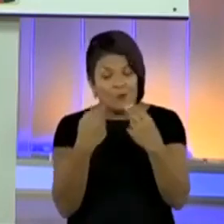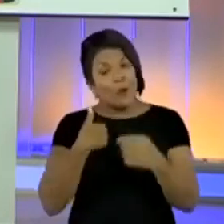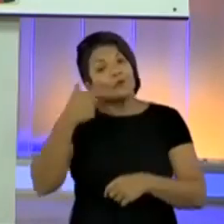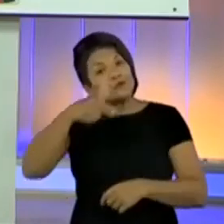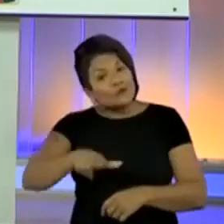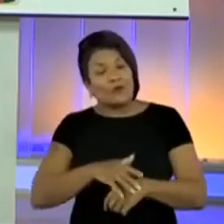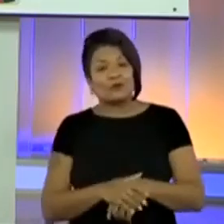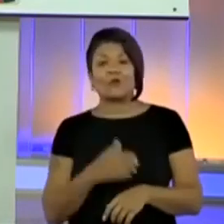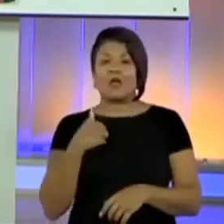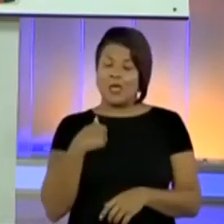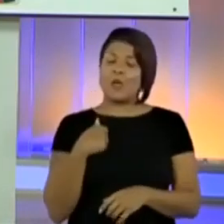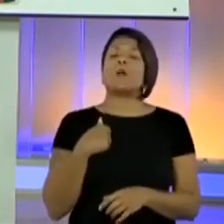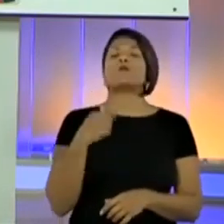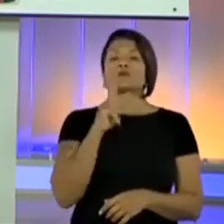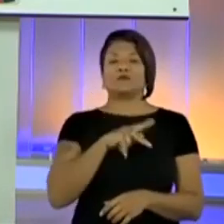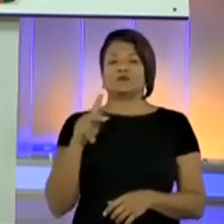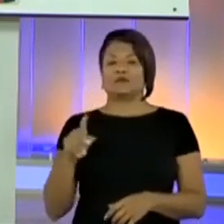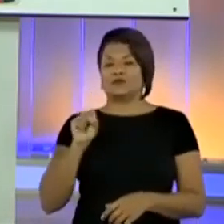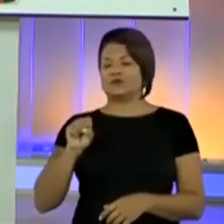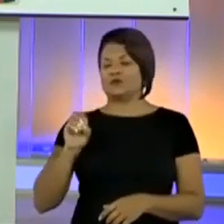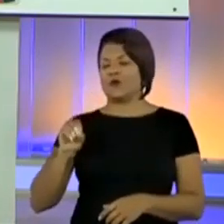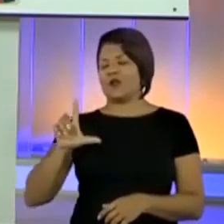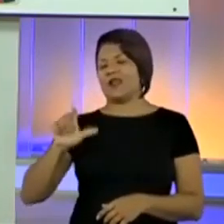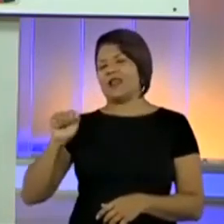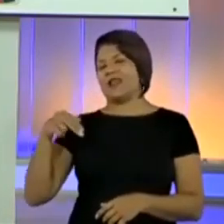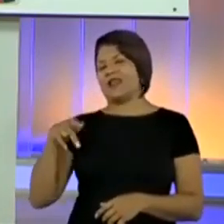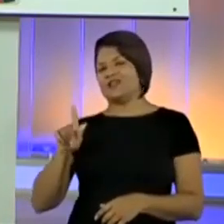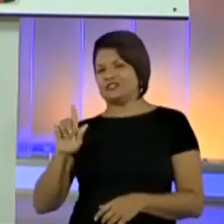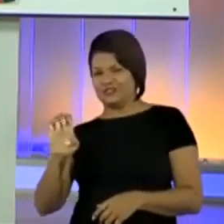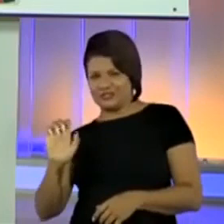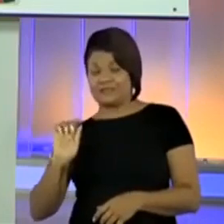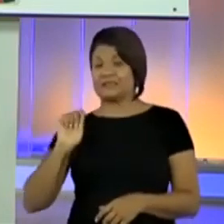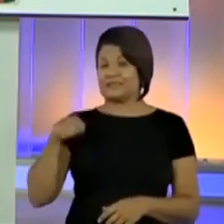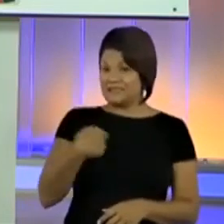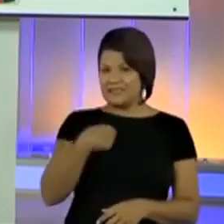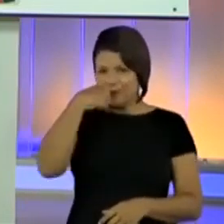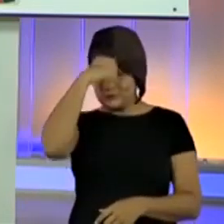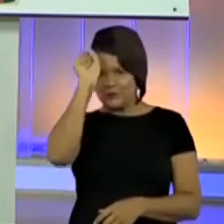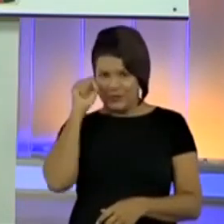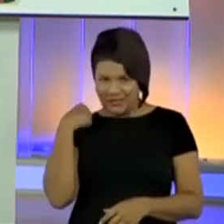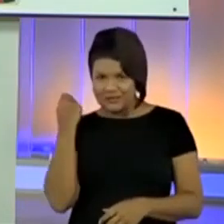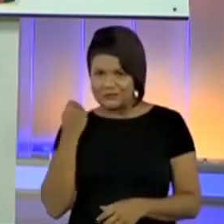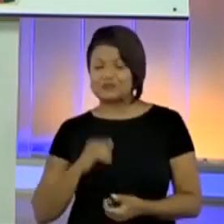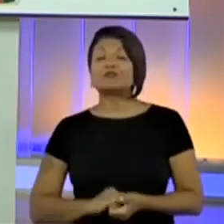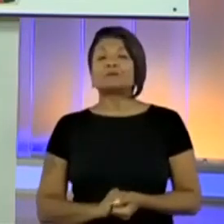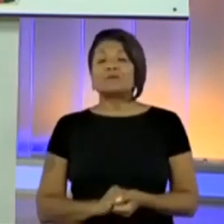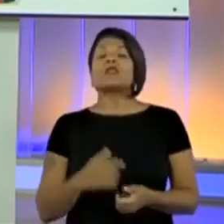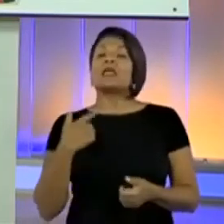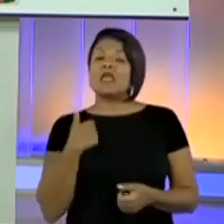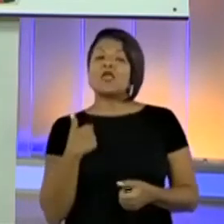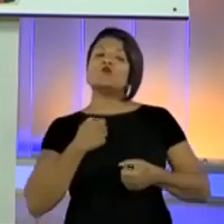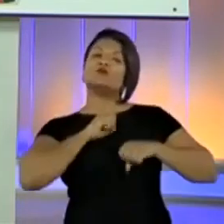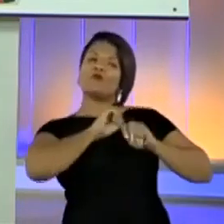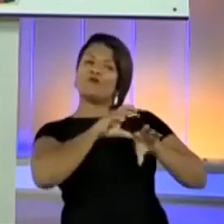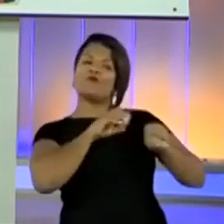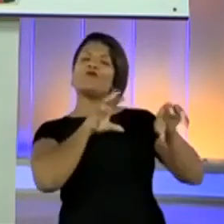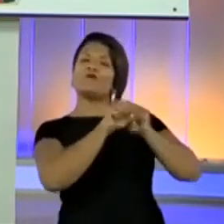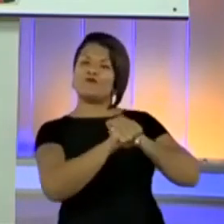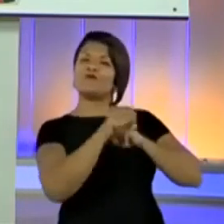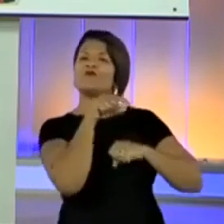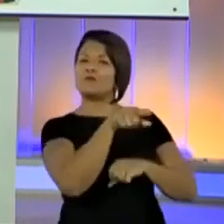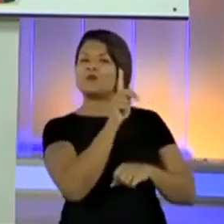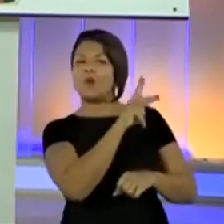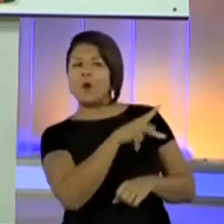professora Solange, eu sou formadora lá na Diretoria Regional de Santo Amaro, aqui da Prefeitura de São Paulo. Que bom chegar na casa